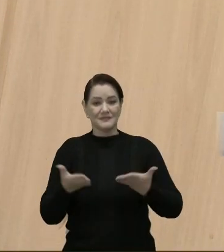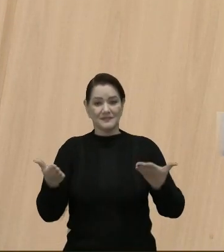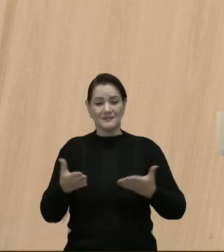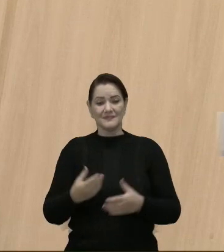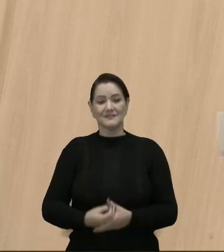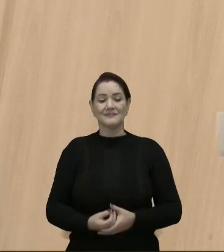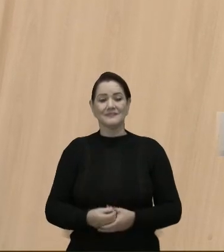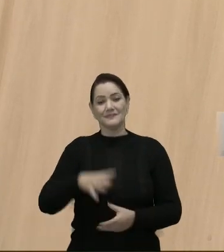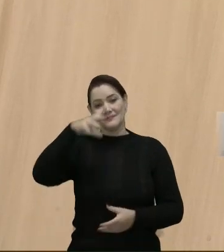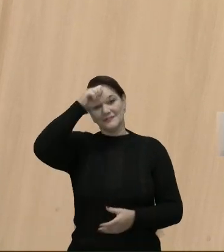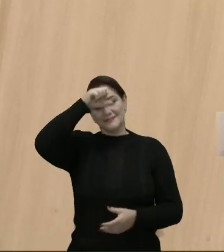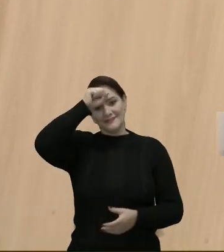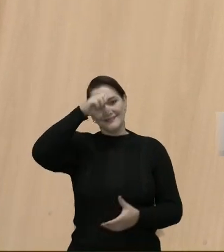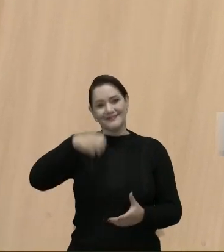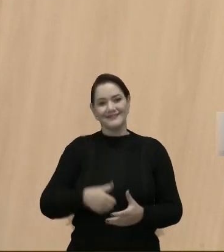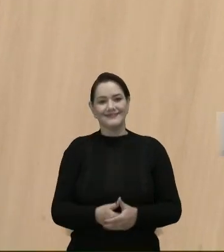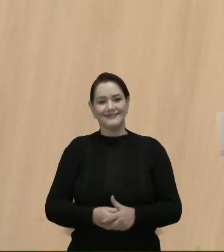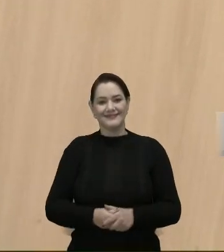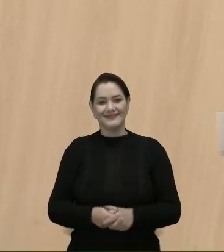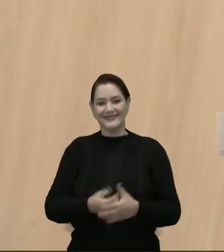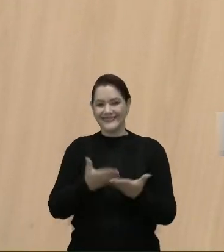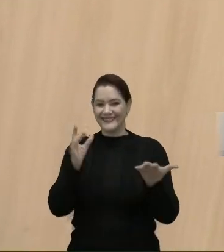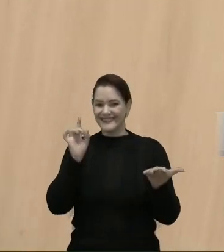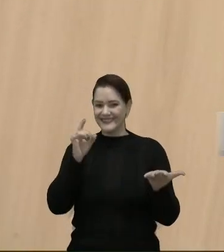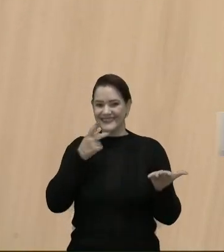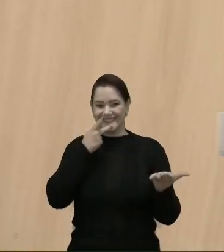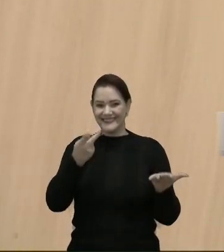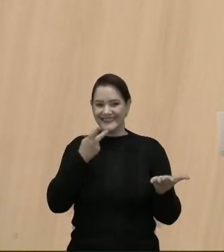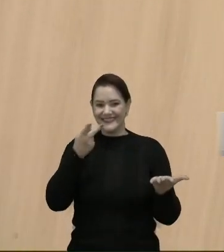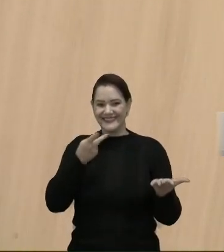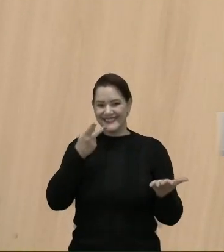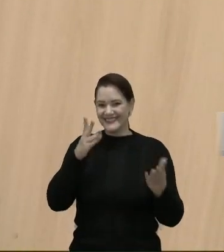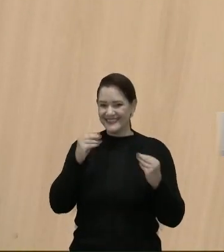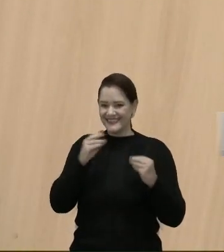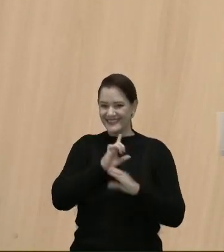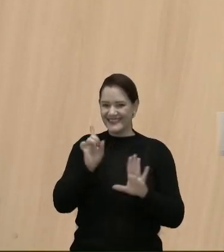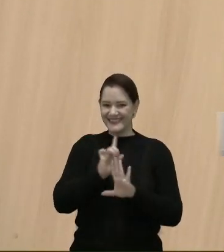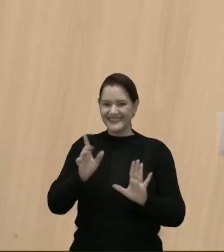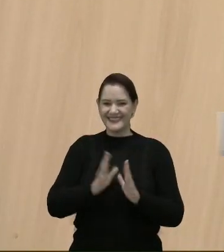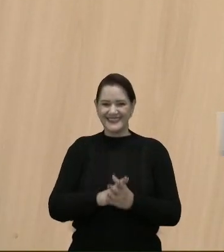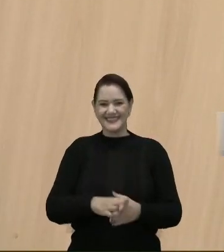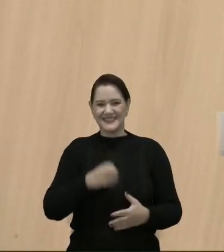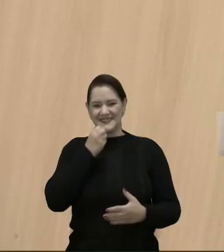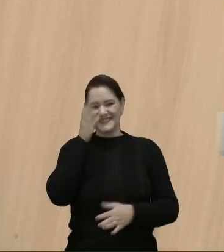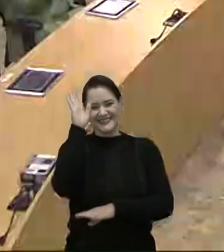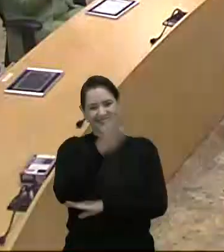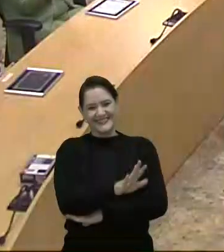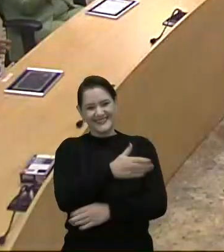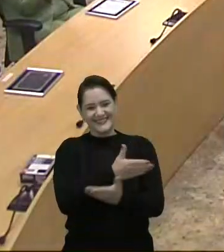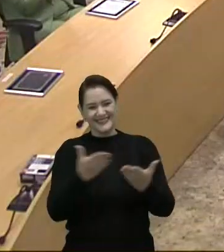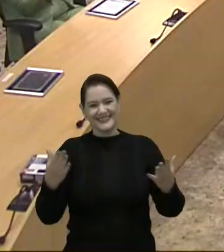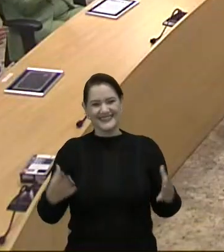estar aprendendo. E é só isso que eu sou, não consigo falar muito, não. Boa tarde a todos.